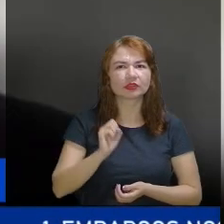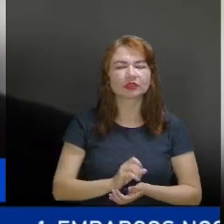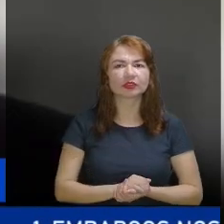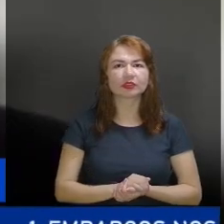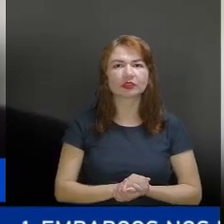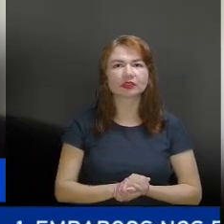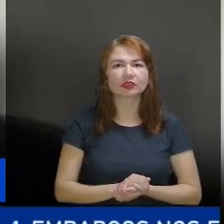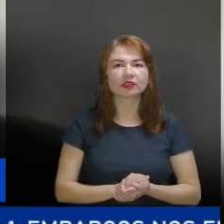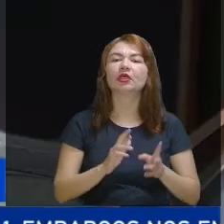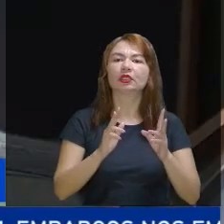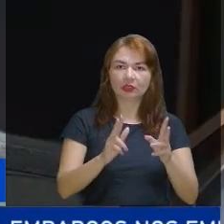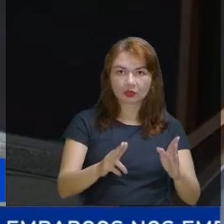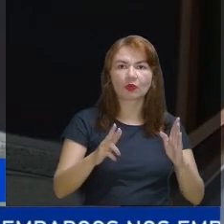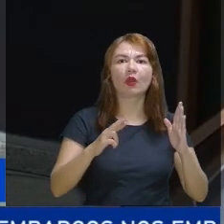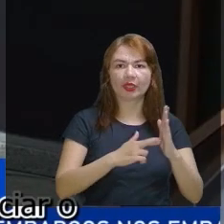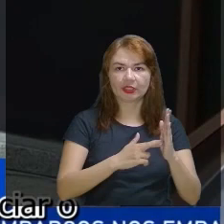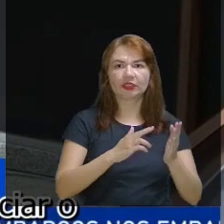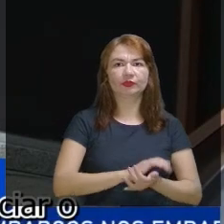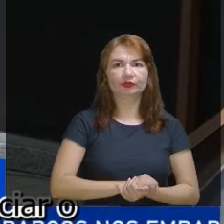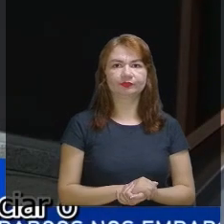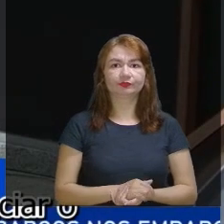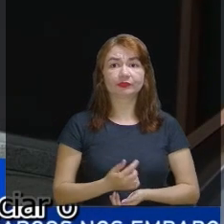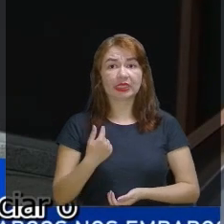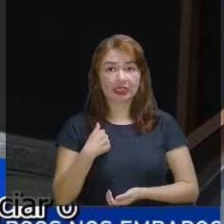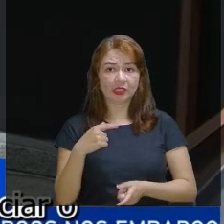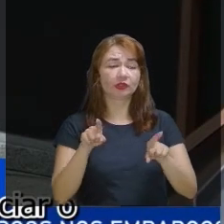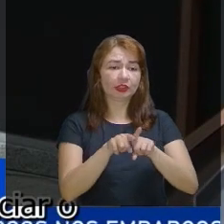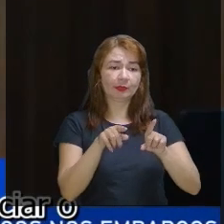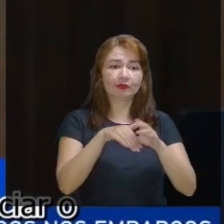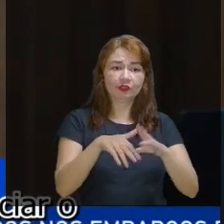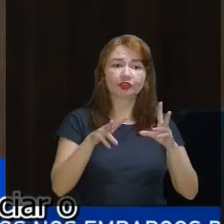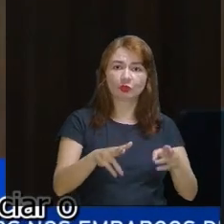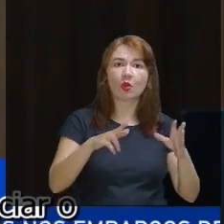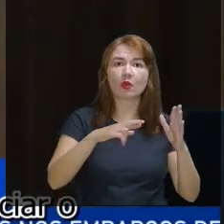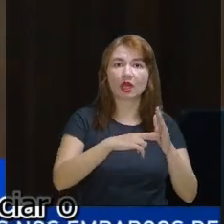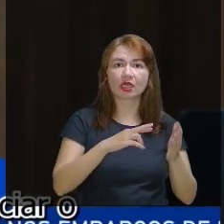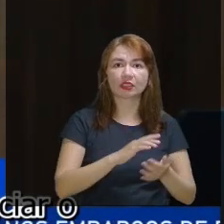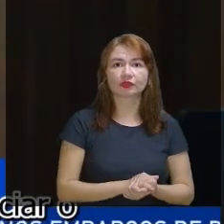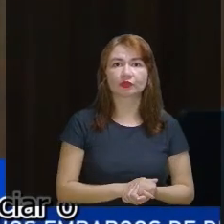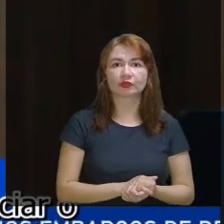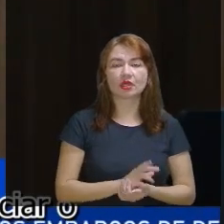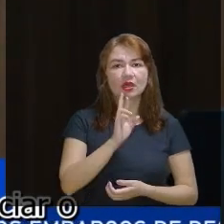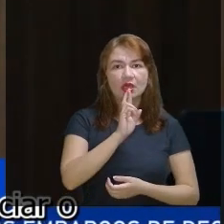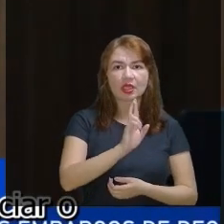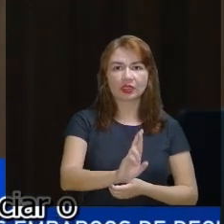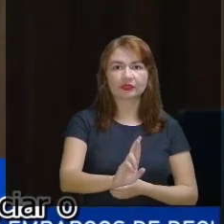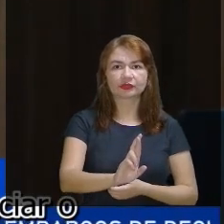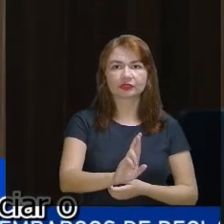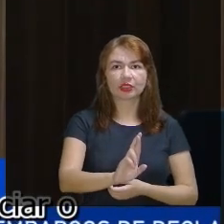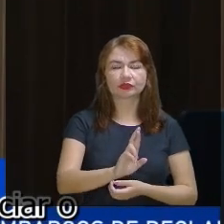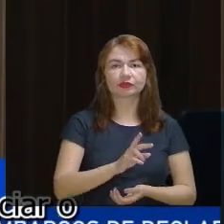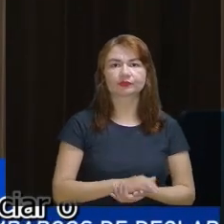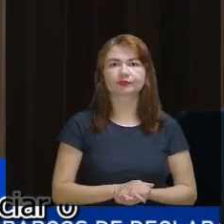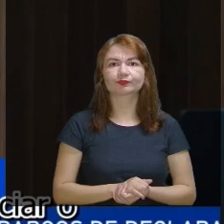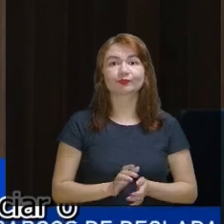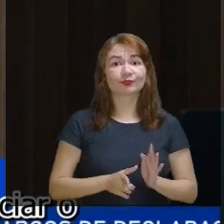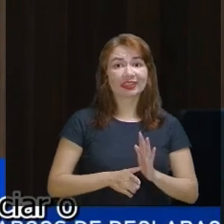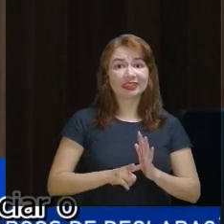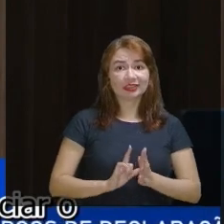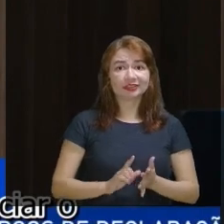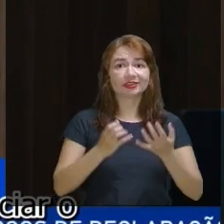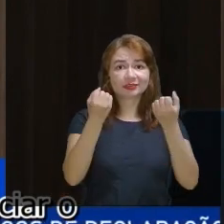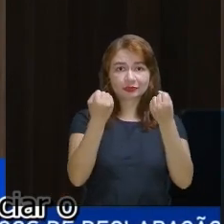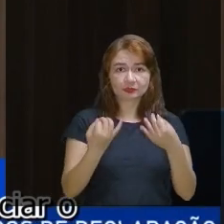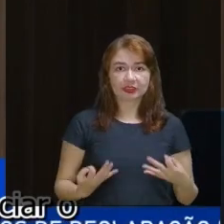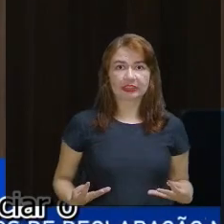Com o relator, senhor presidente. Eu também acompanho o relator e, antes de anunciar o resultado... Foco no desembargador João